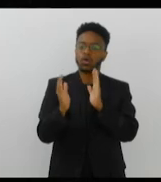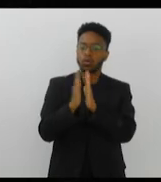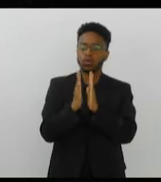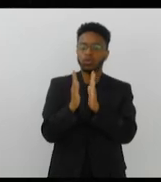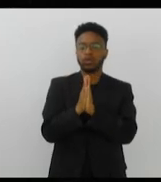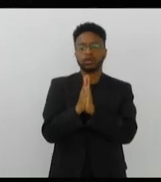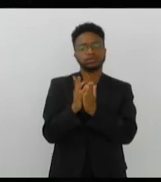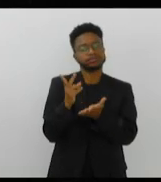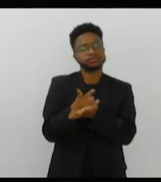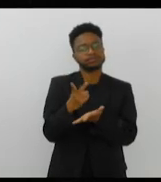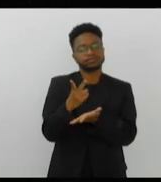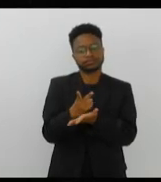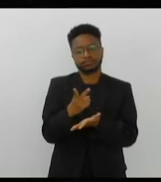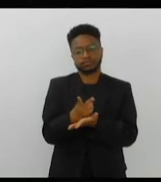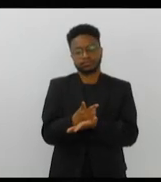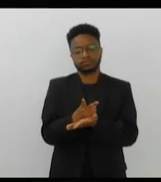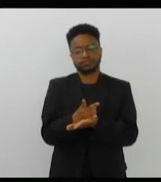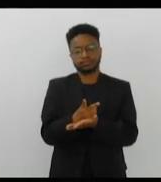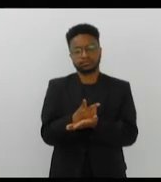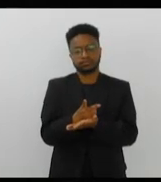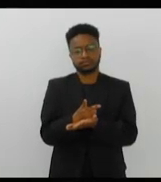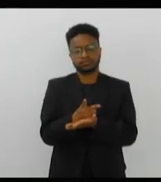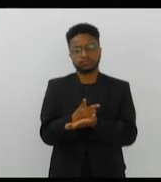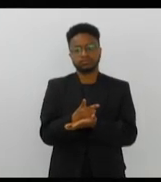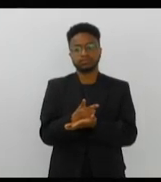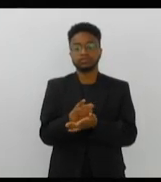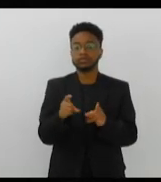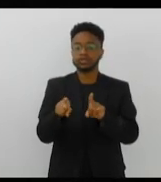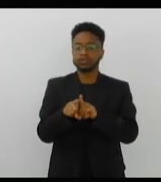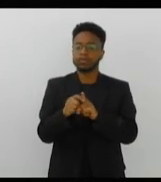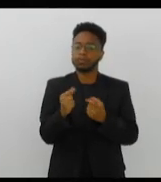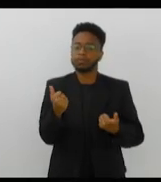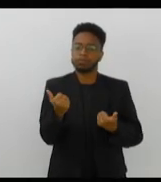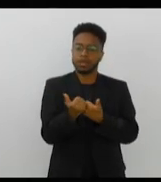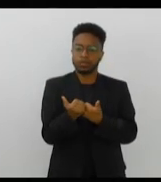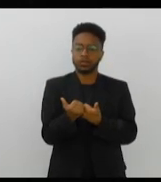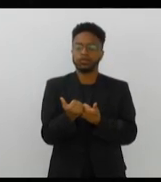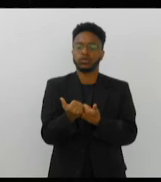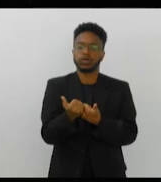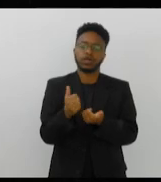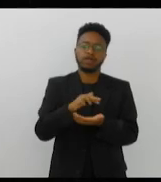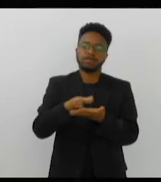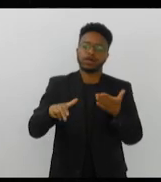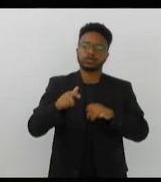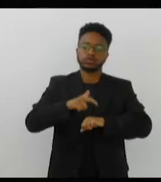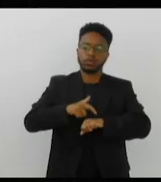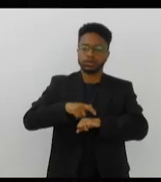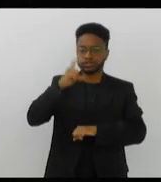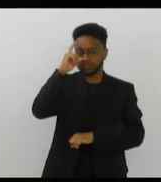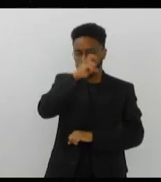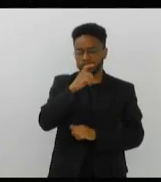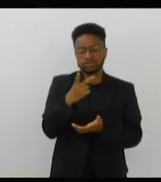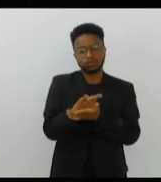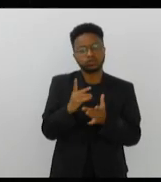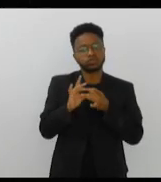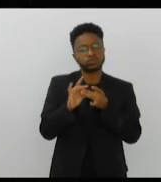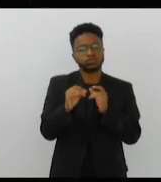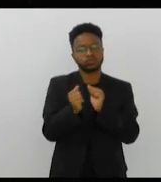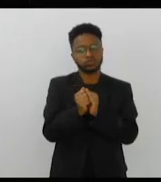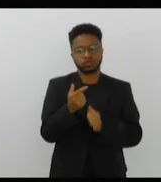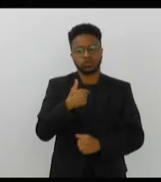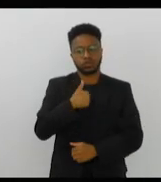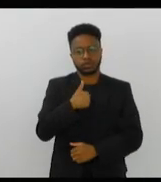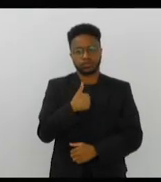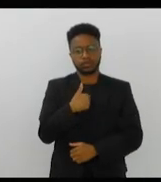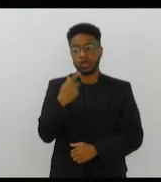ali incansavelmente, e que me sustentou naquelas situações de provação ali juntinho comigo. Mãe, a sua